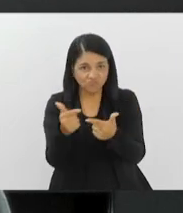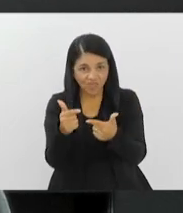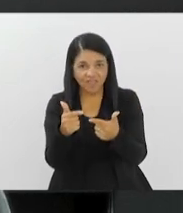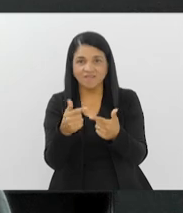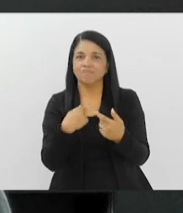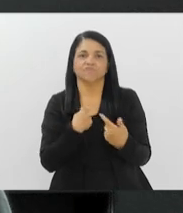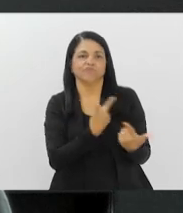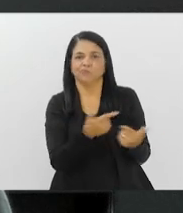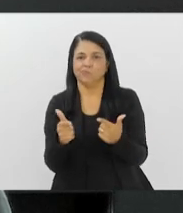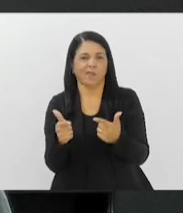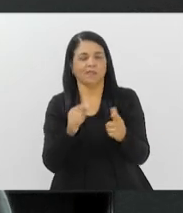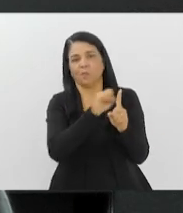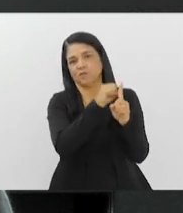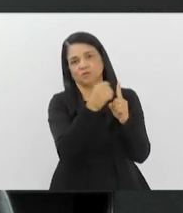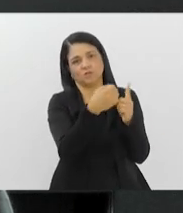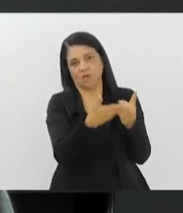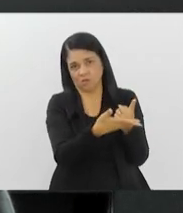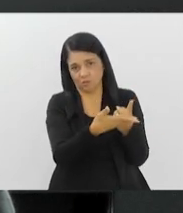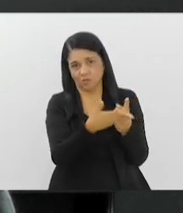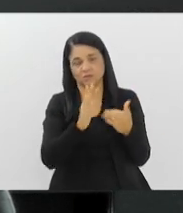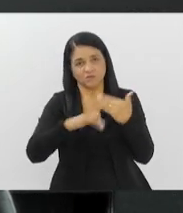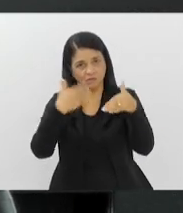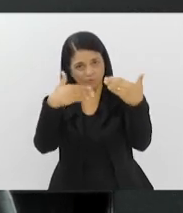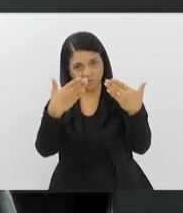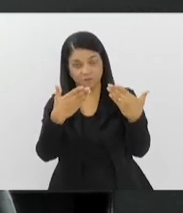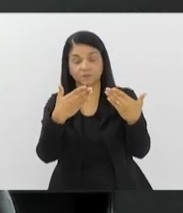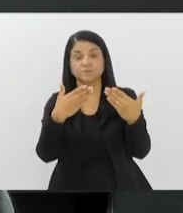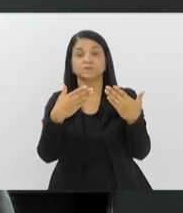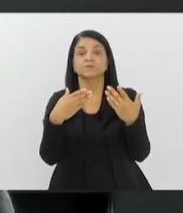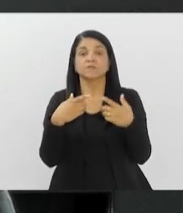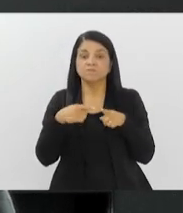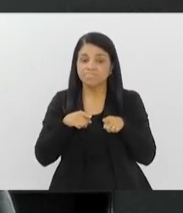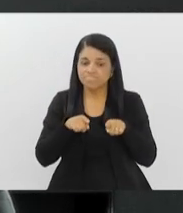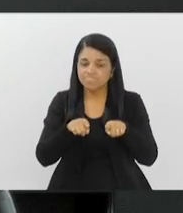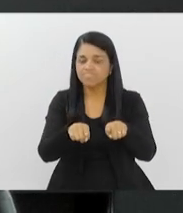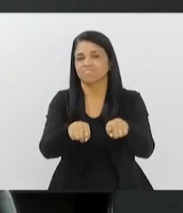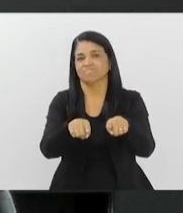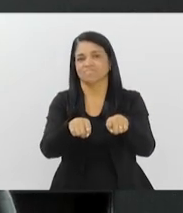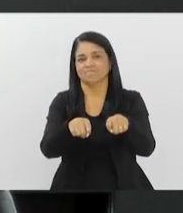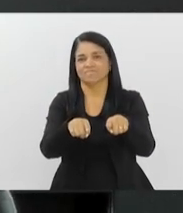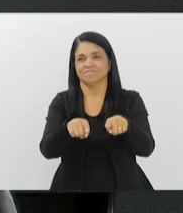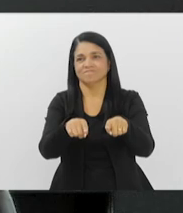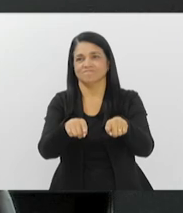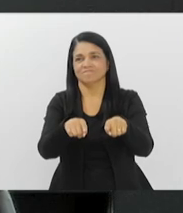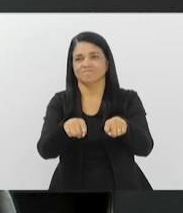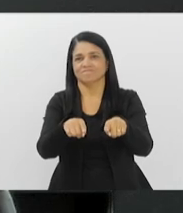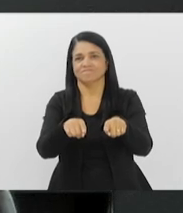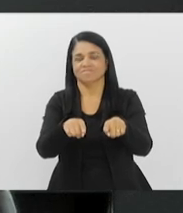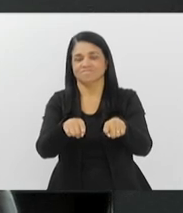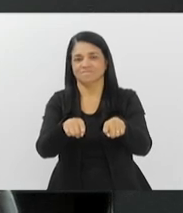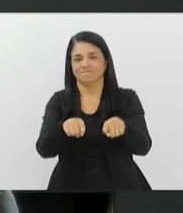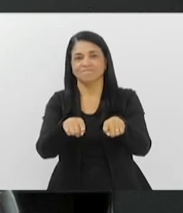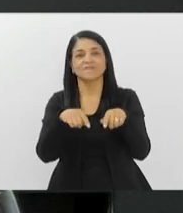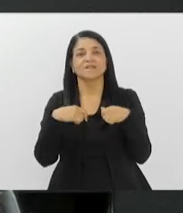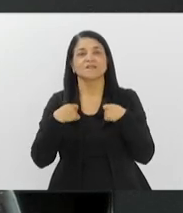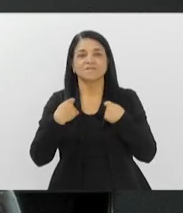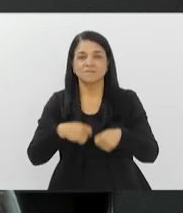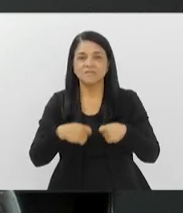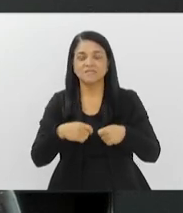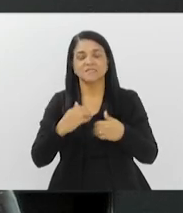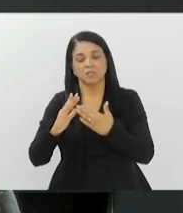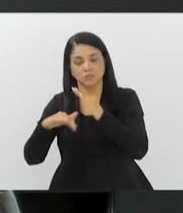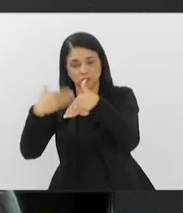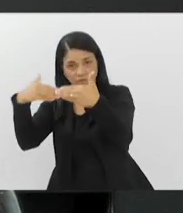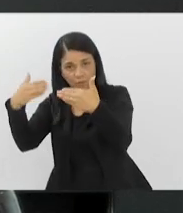desenvolvimento social. Então, são coisas que andam juntos, comitantemente. É preciso haver o